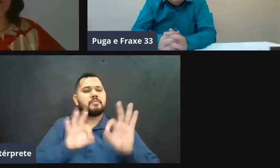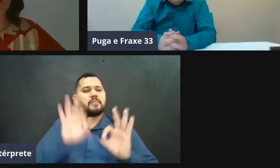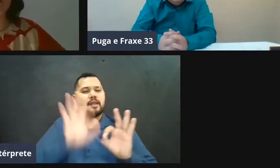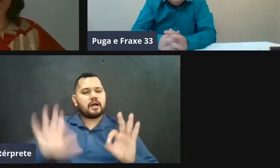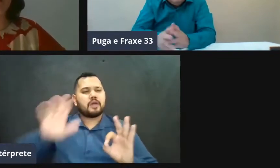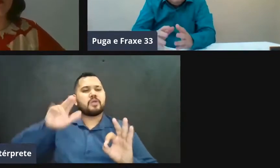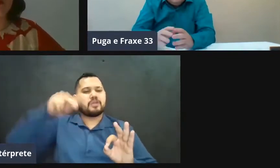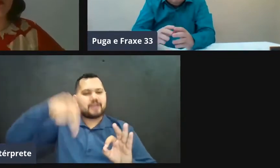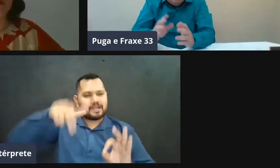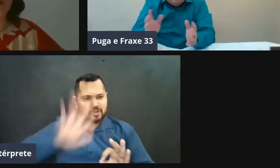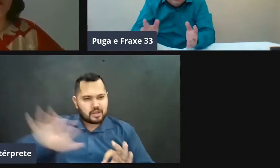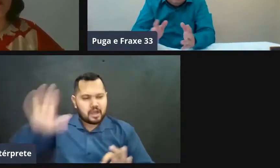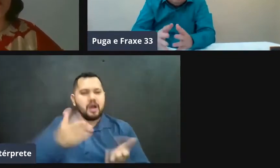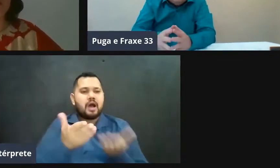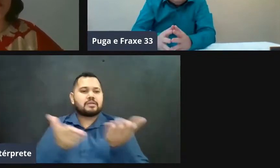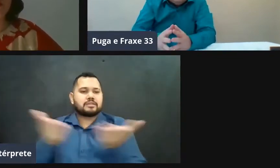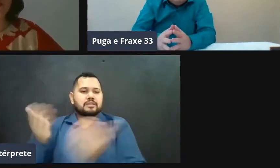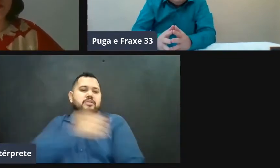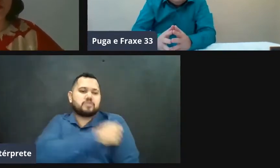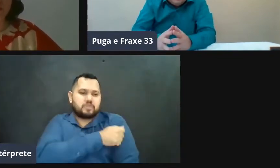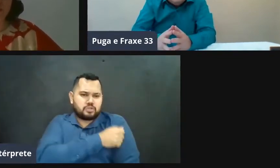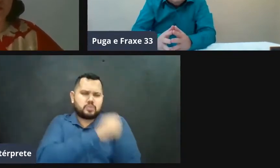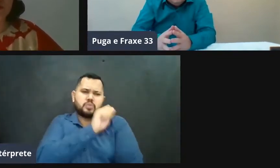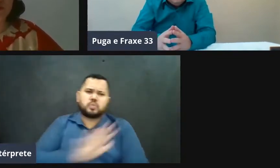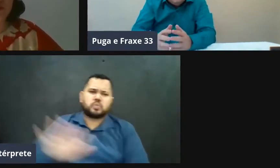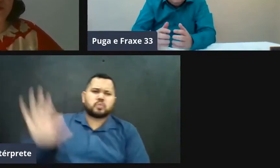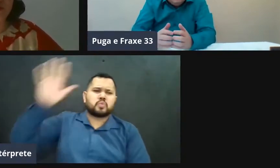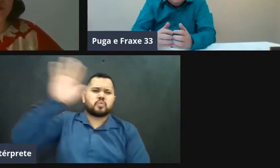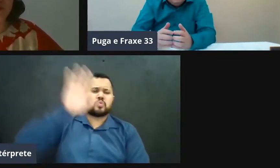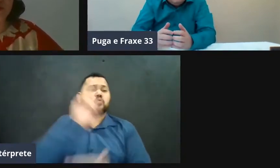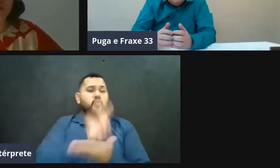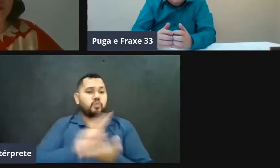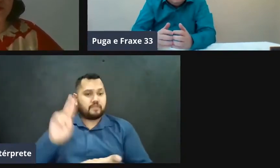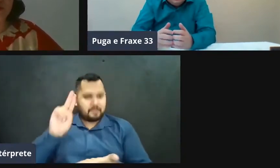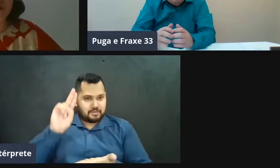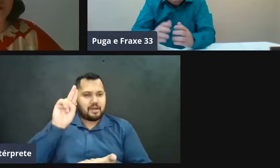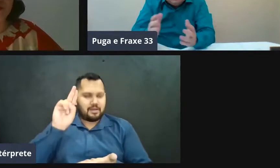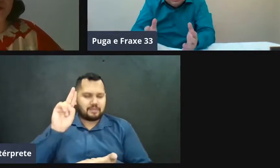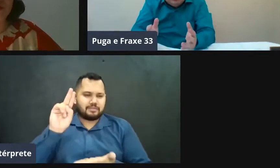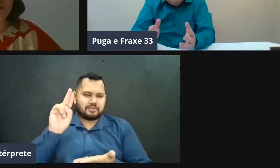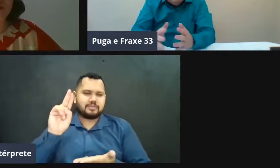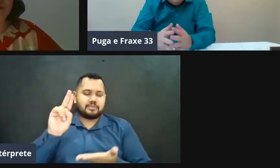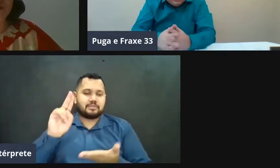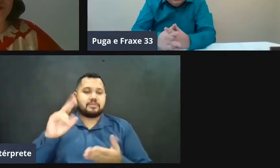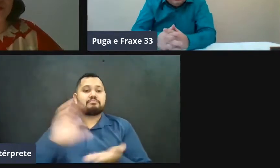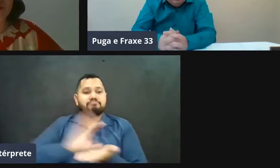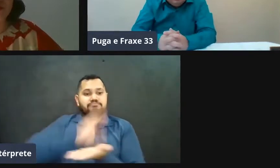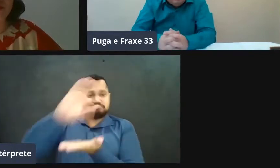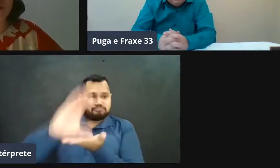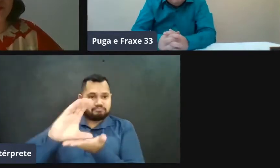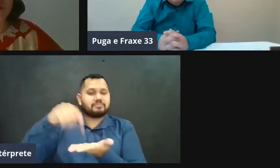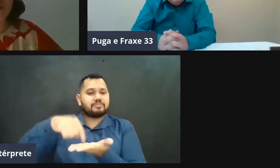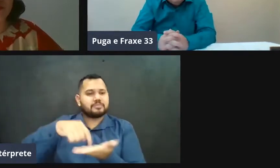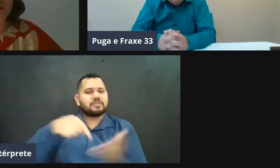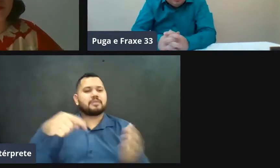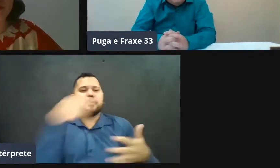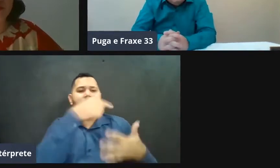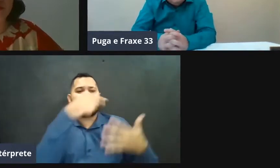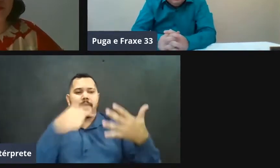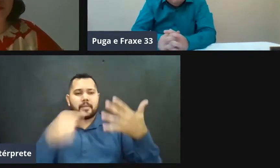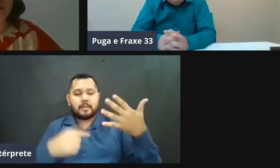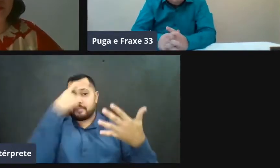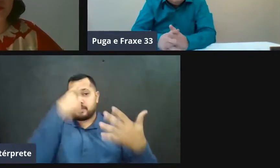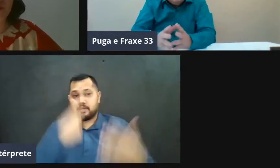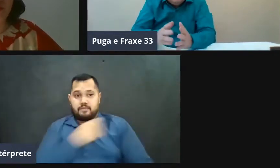Assistência Estudantil. Ele que regula para todas as universidades a condição de cada aluno. Então,